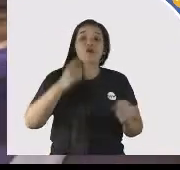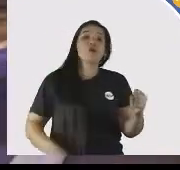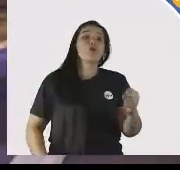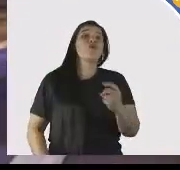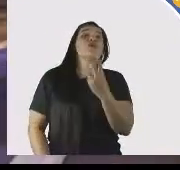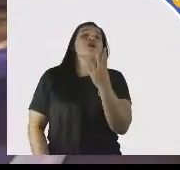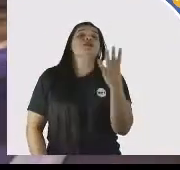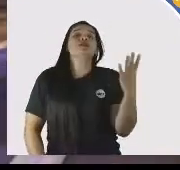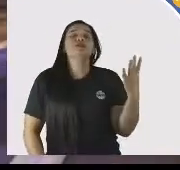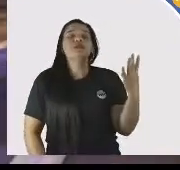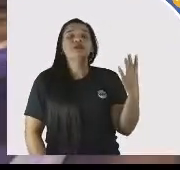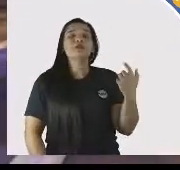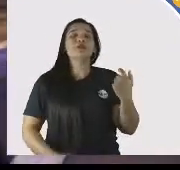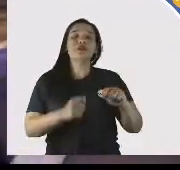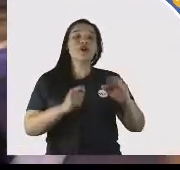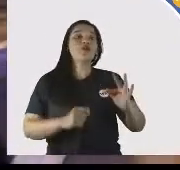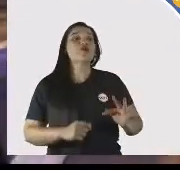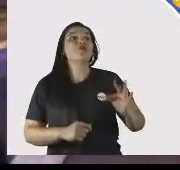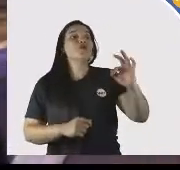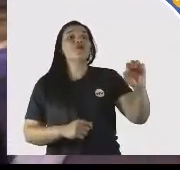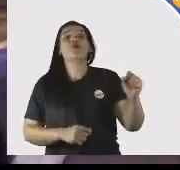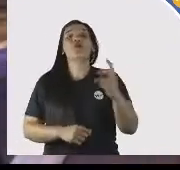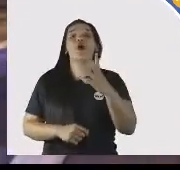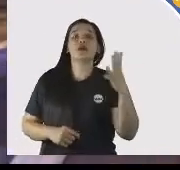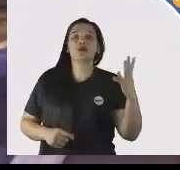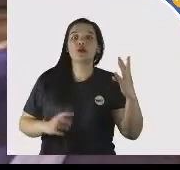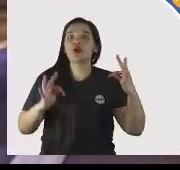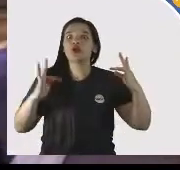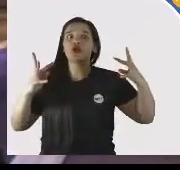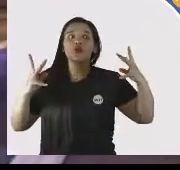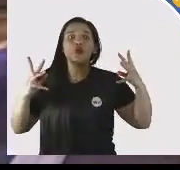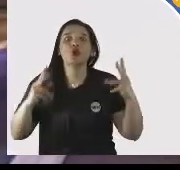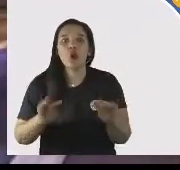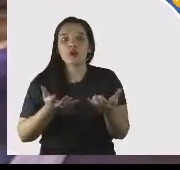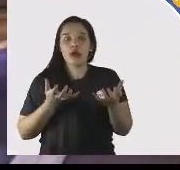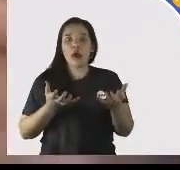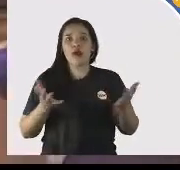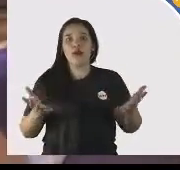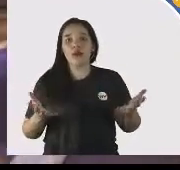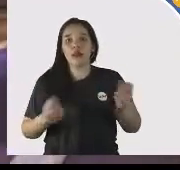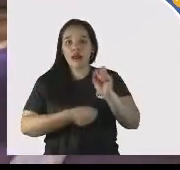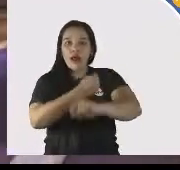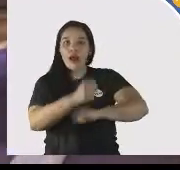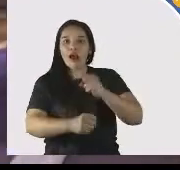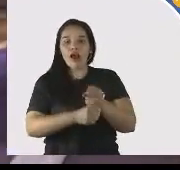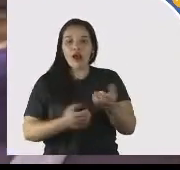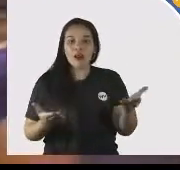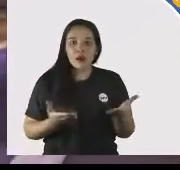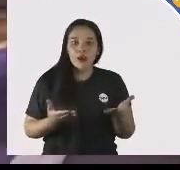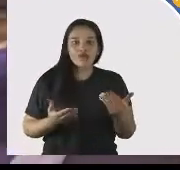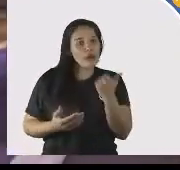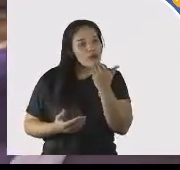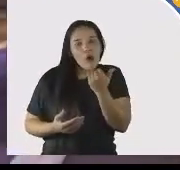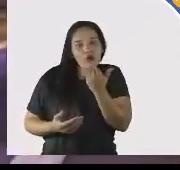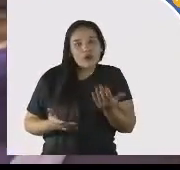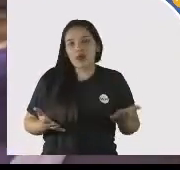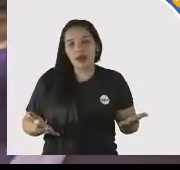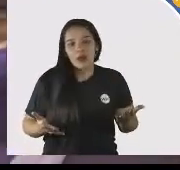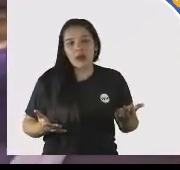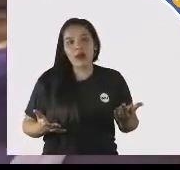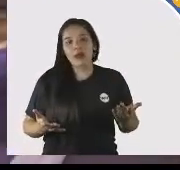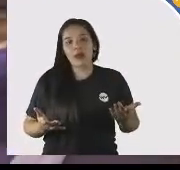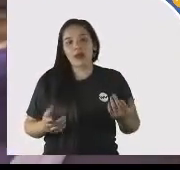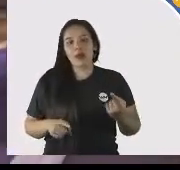renovados nos próximos anos que todo mundo tá querendo renovar É mas não vai conseguir porque